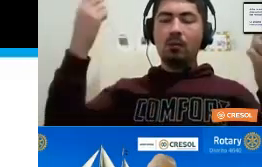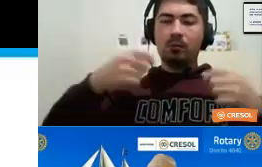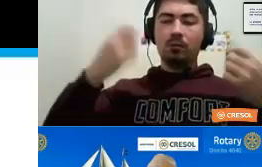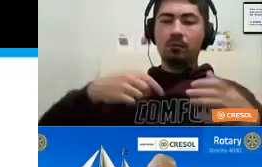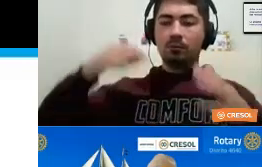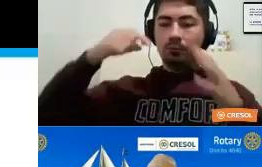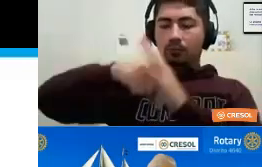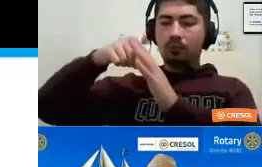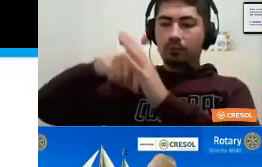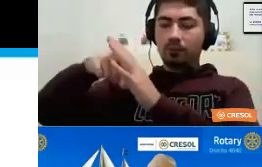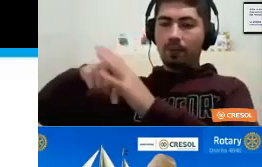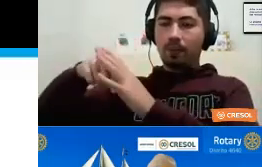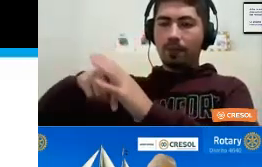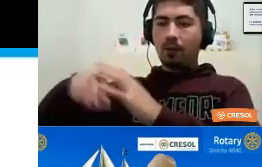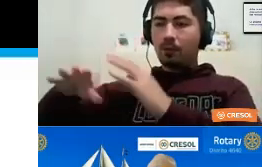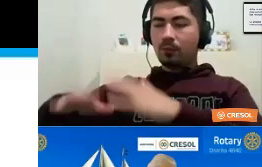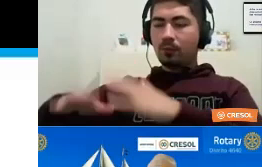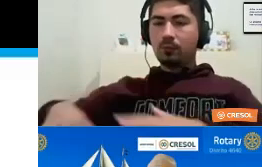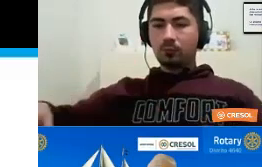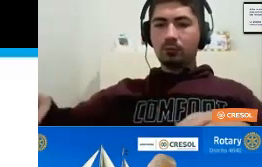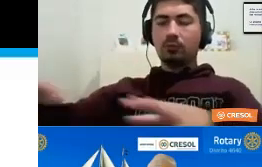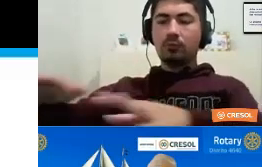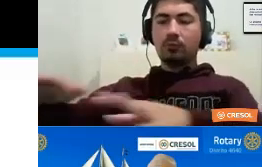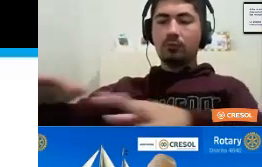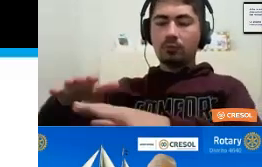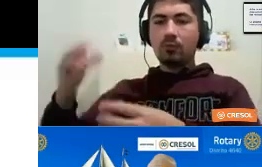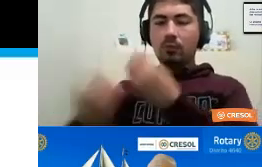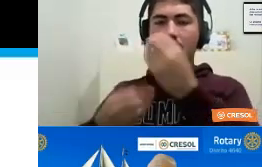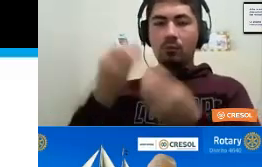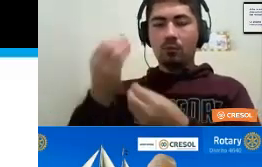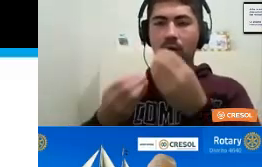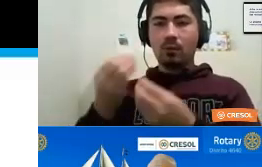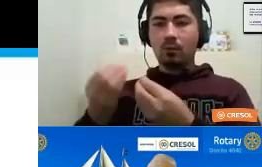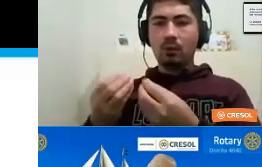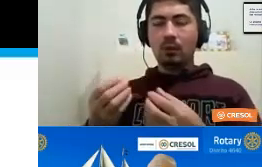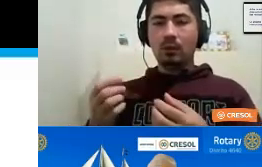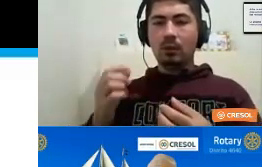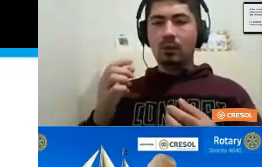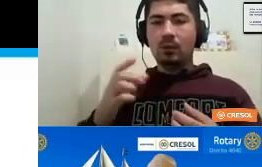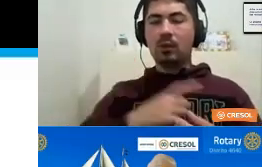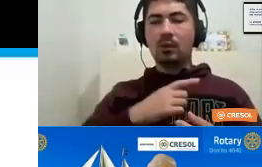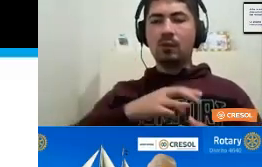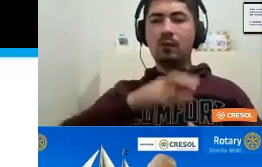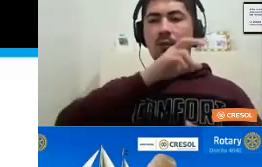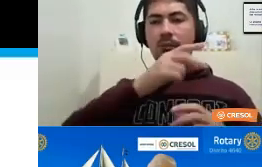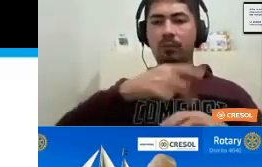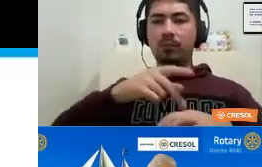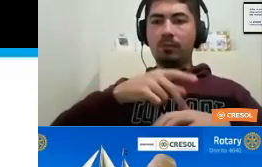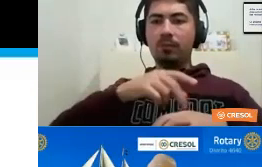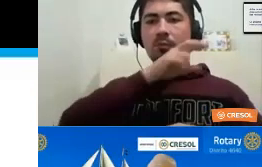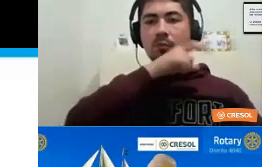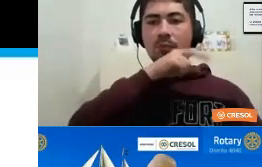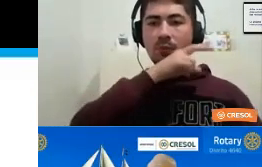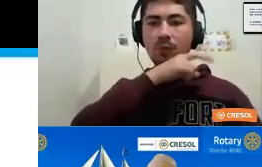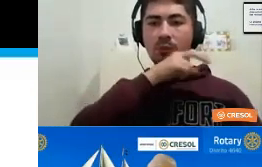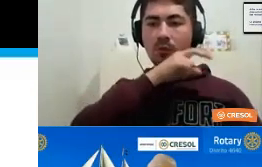comunidade. Eu até comentei outro dia que a gente teve uma experiência bem bacana em Cascavel. O nosso clube mais o